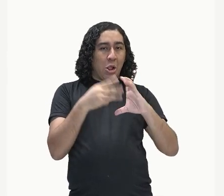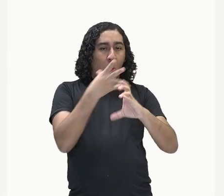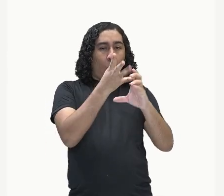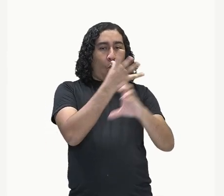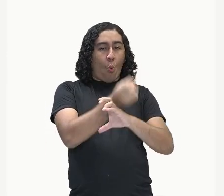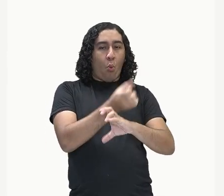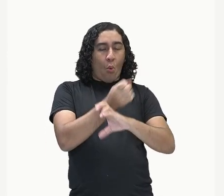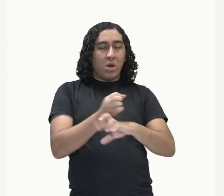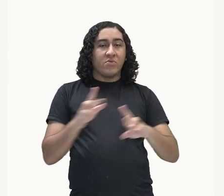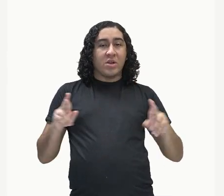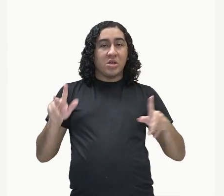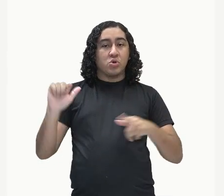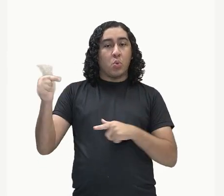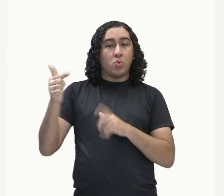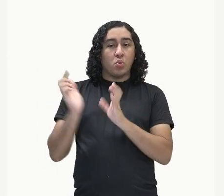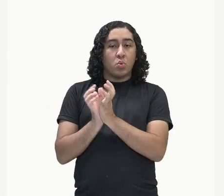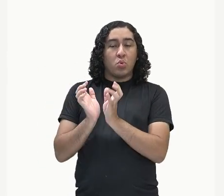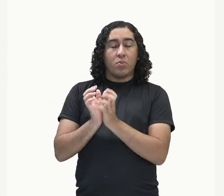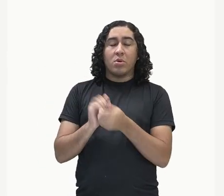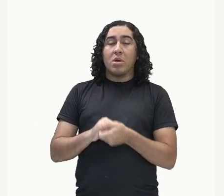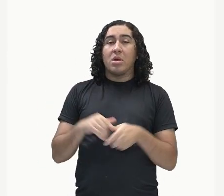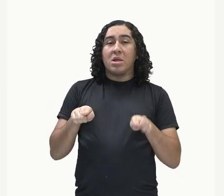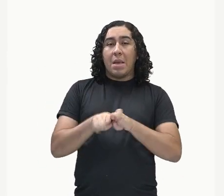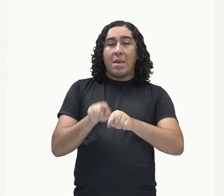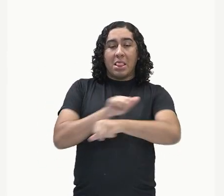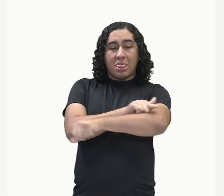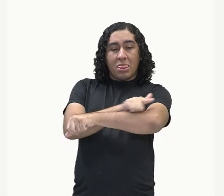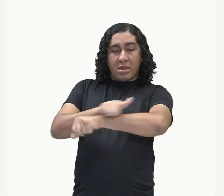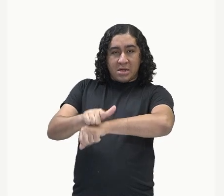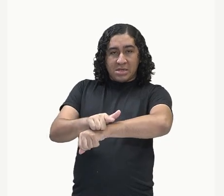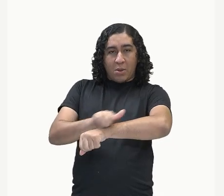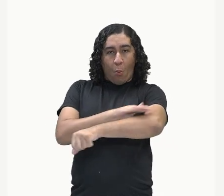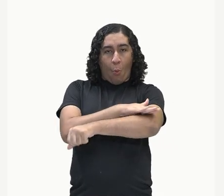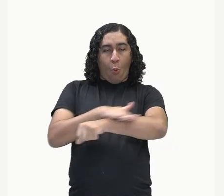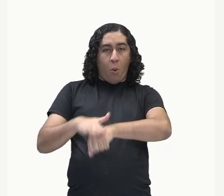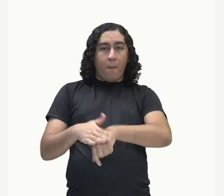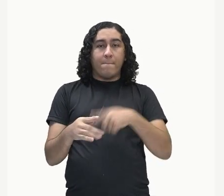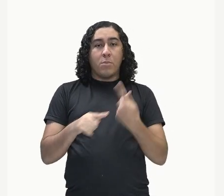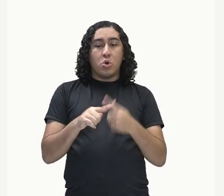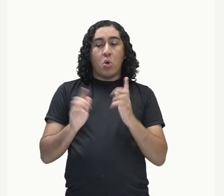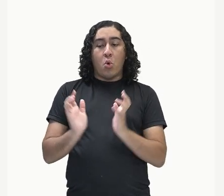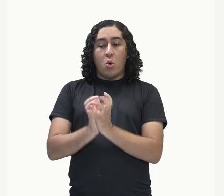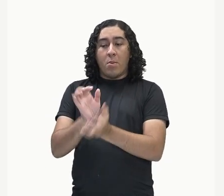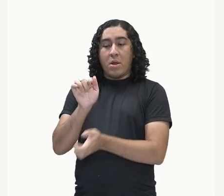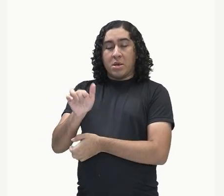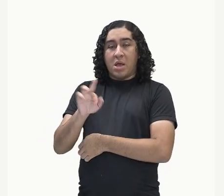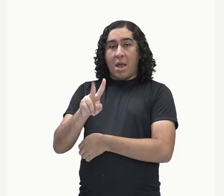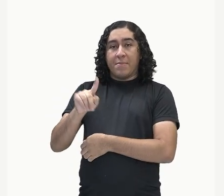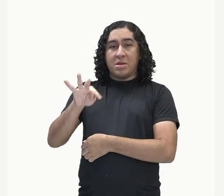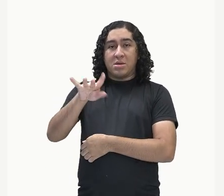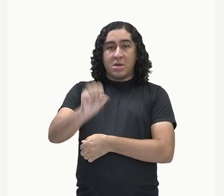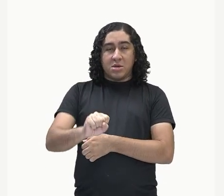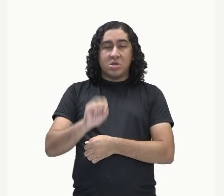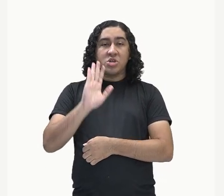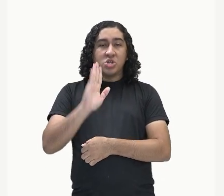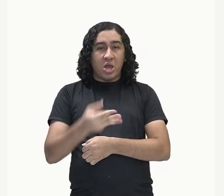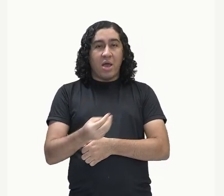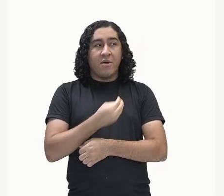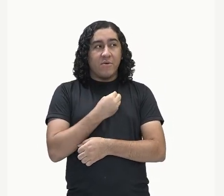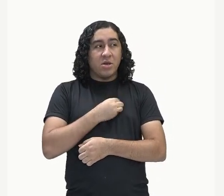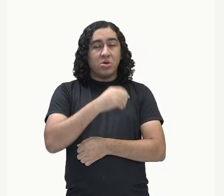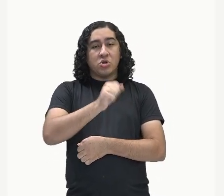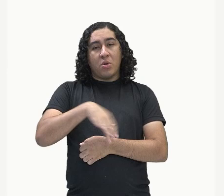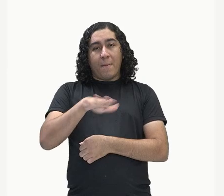anterior. Ele é impermeável, porque o grupo dos répteis, eles já vivem mais no